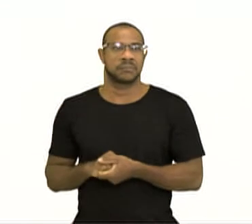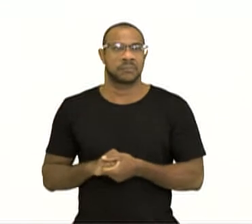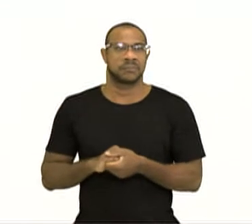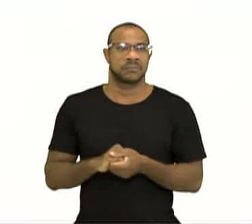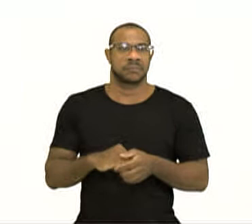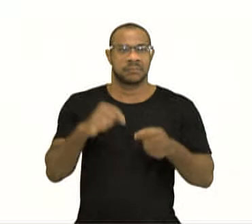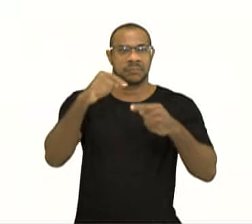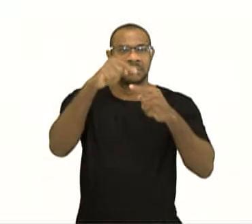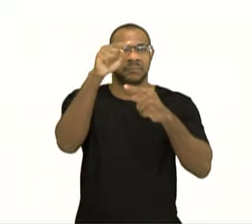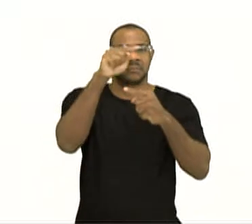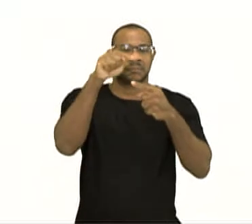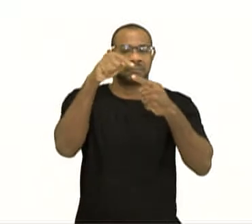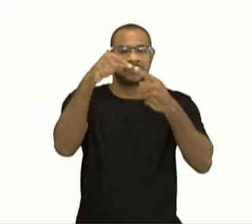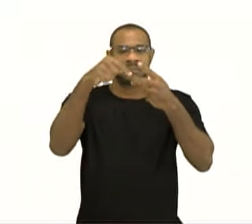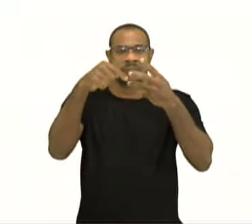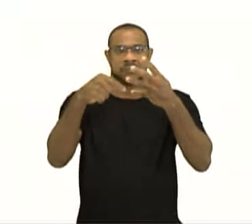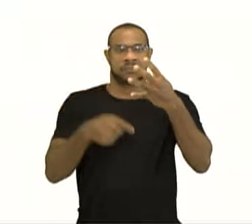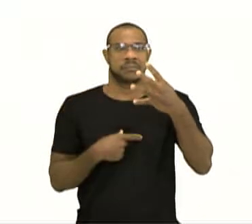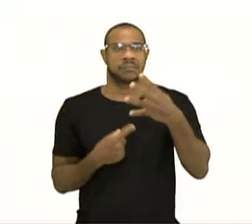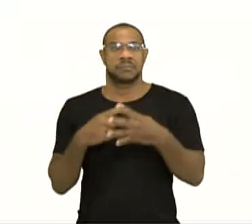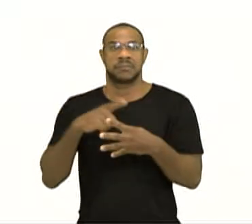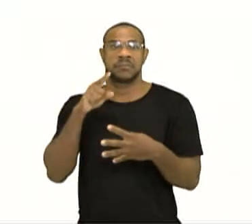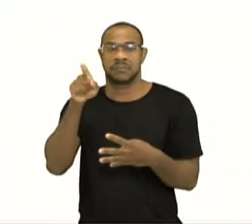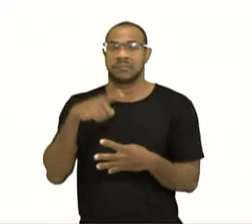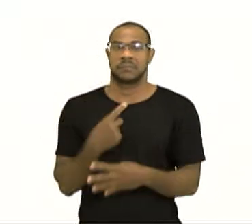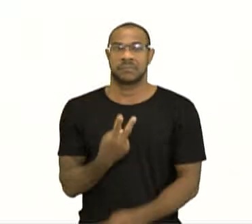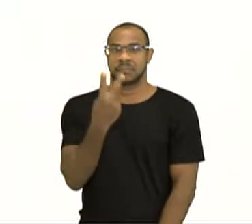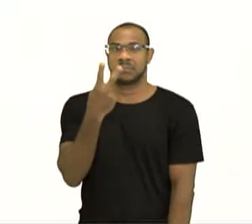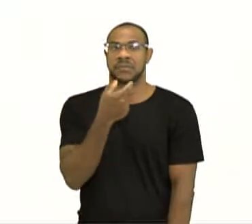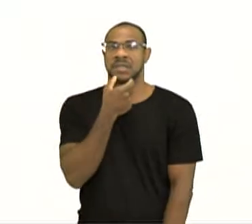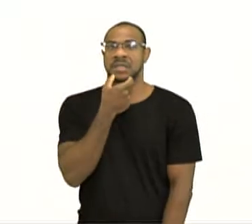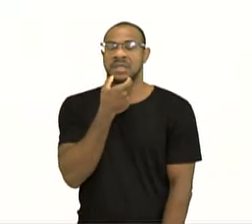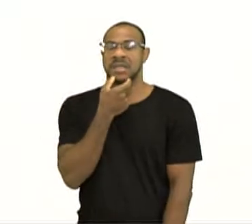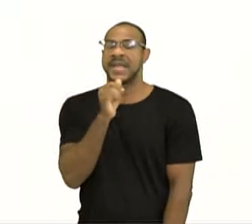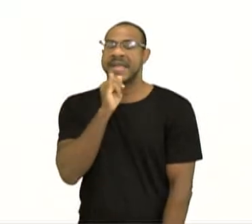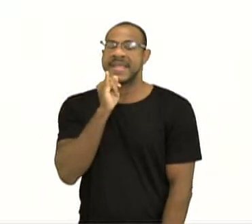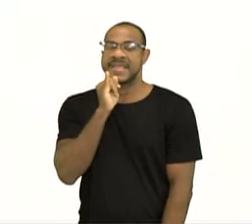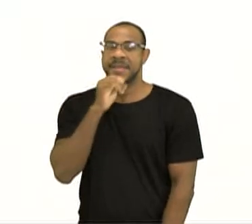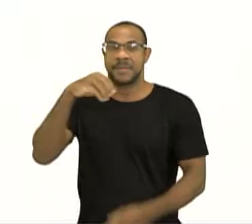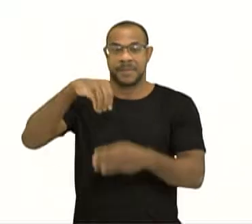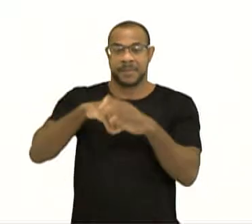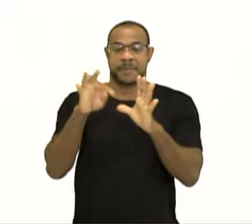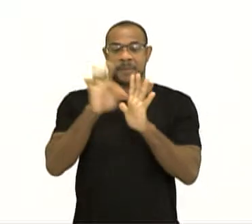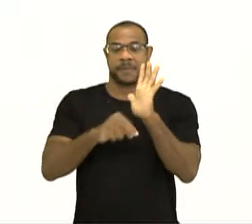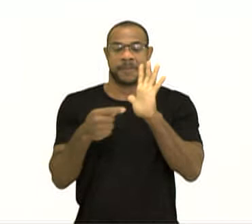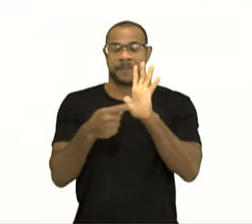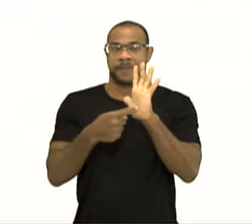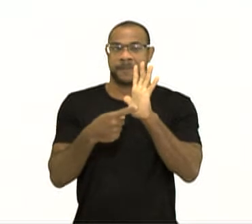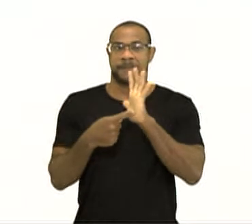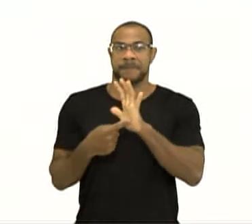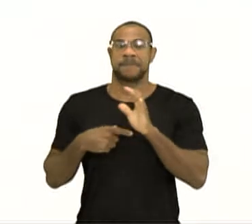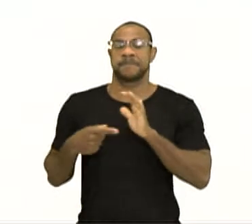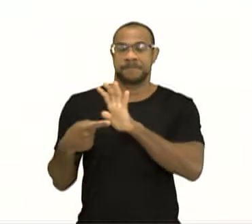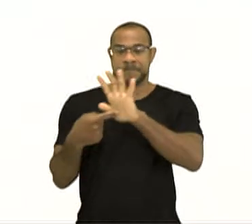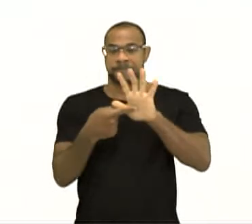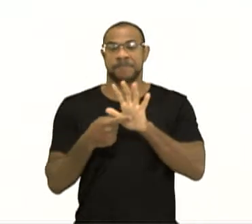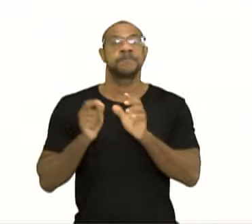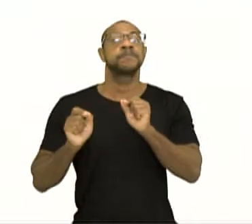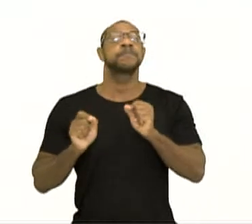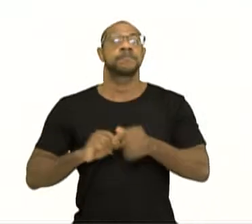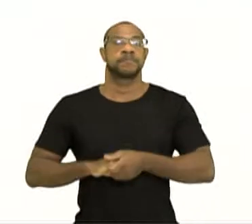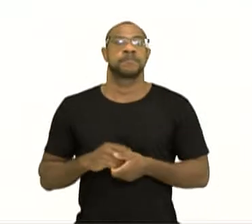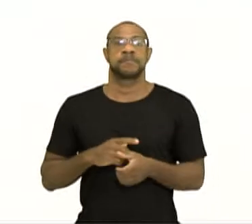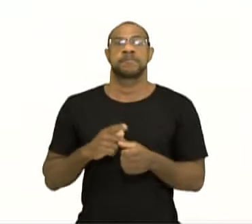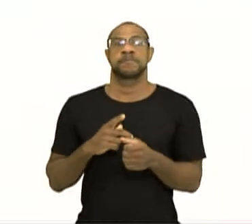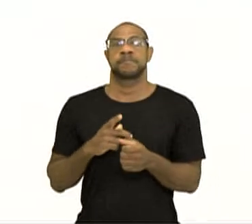ó, eu tirei 2 exemplos do texto, tá? Aqui eu tenho 2 exemplos de